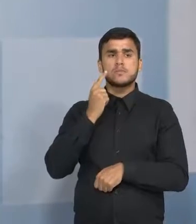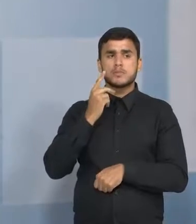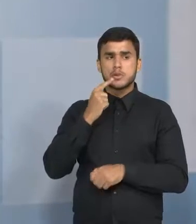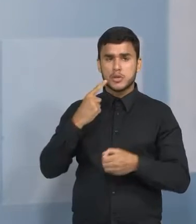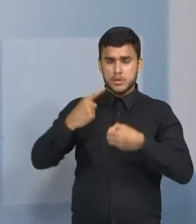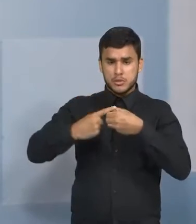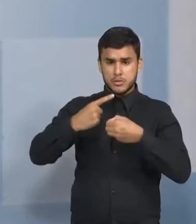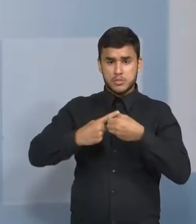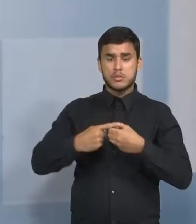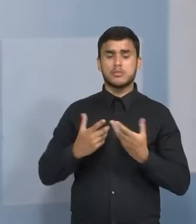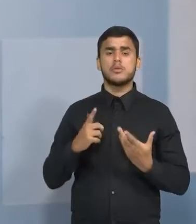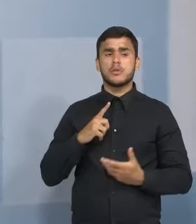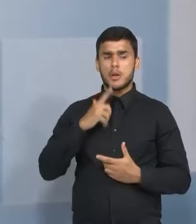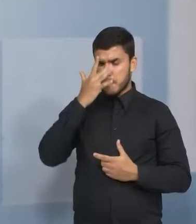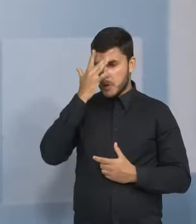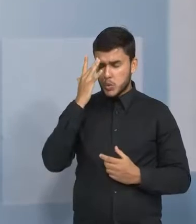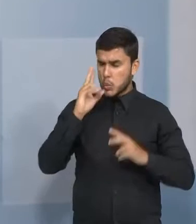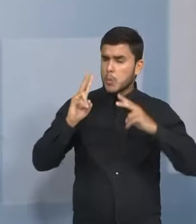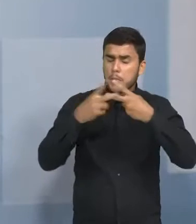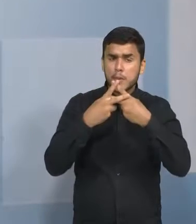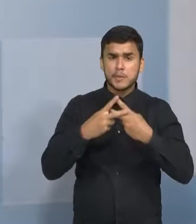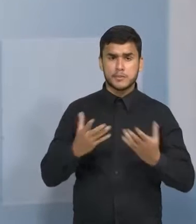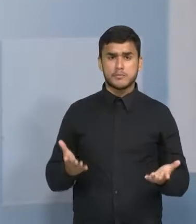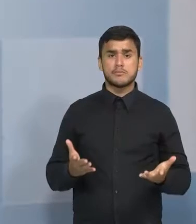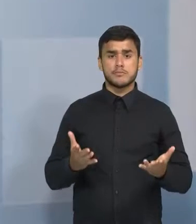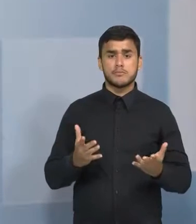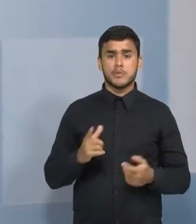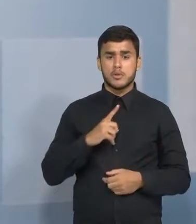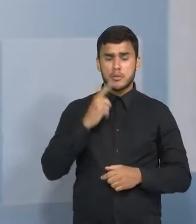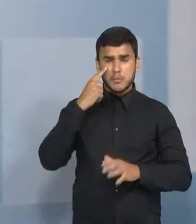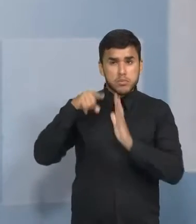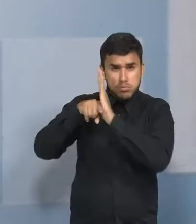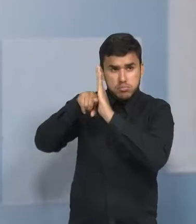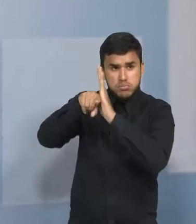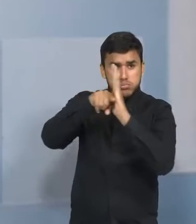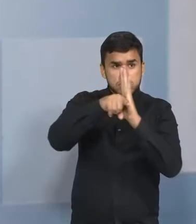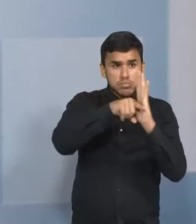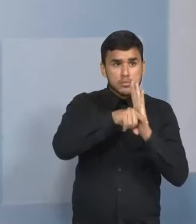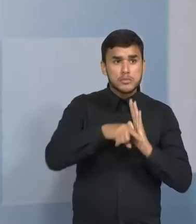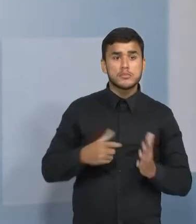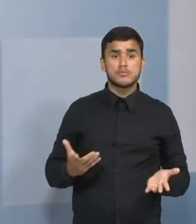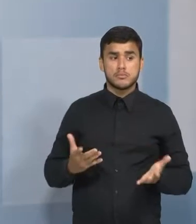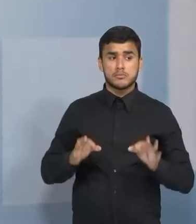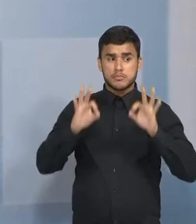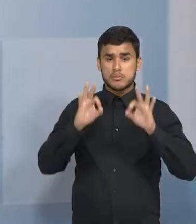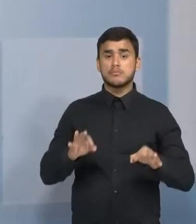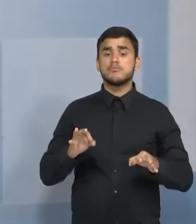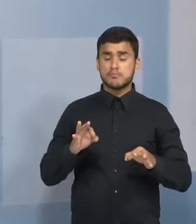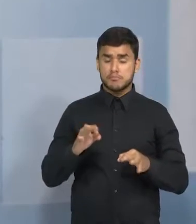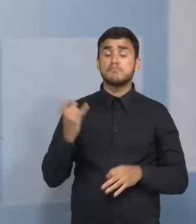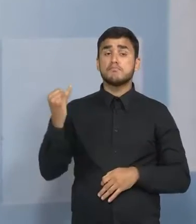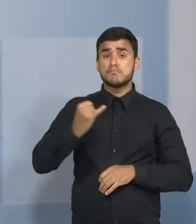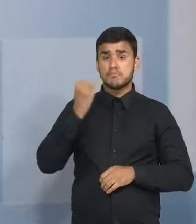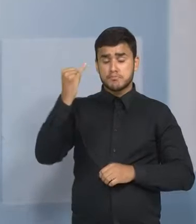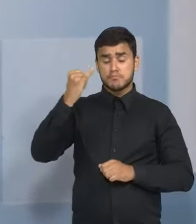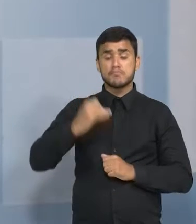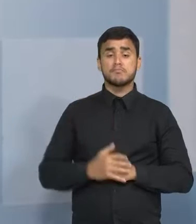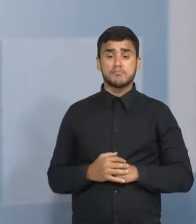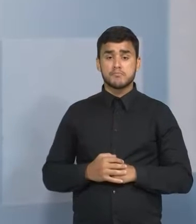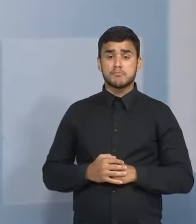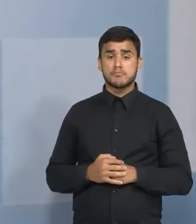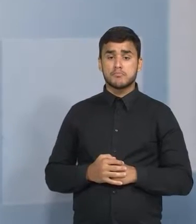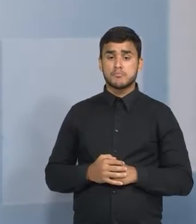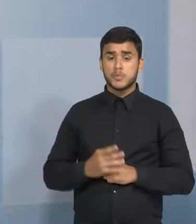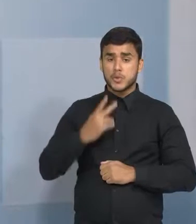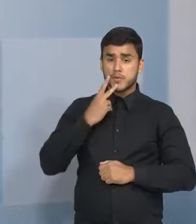Já tem gente presa, já tem uma linha de investigação. Isso é importante, viu, Carlos Frederico? Aquilo que